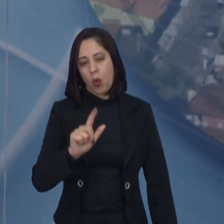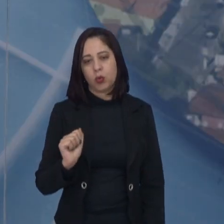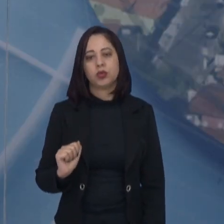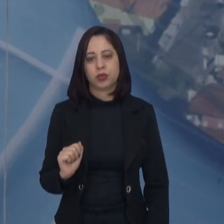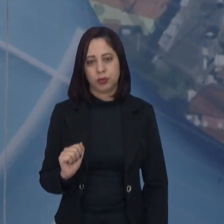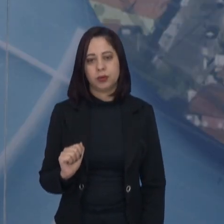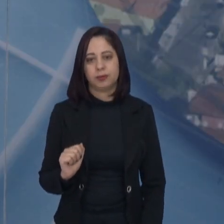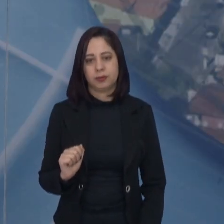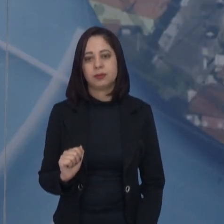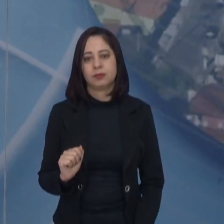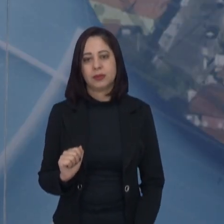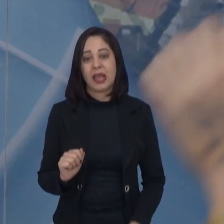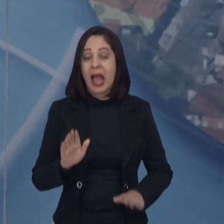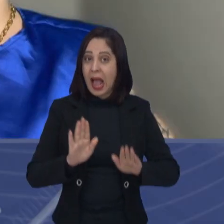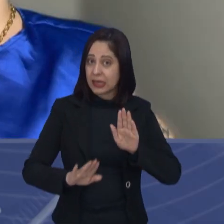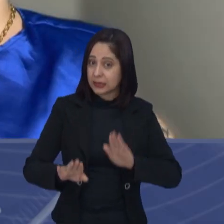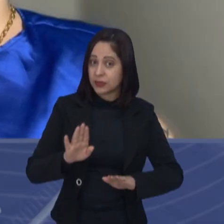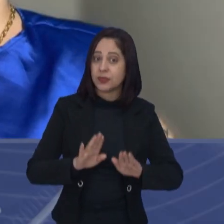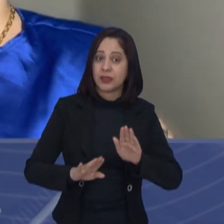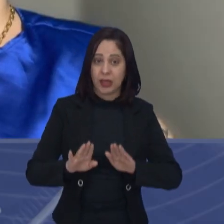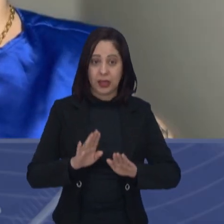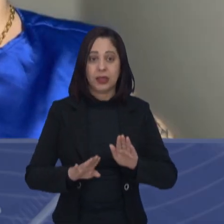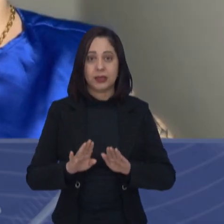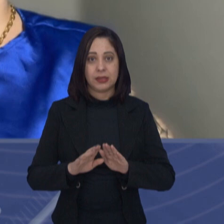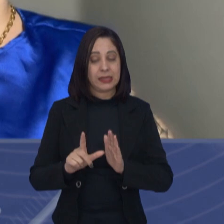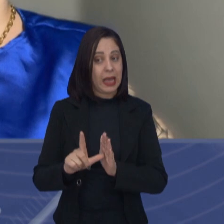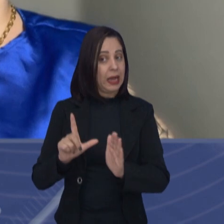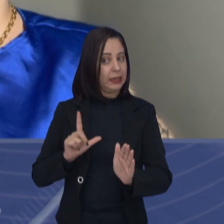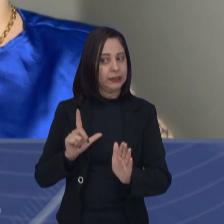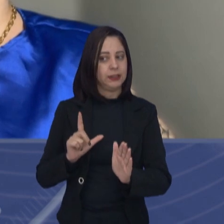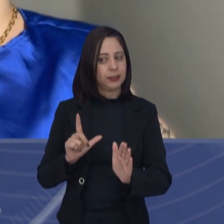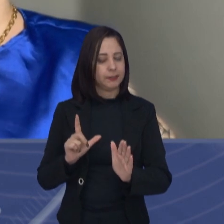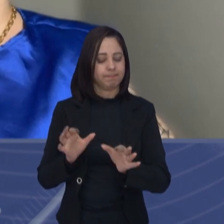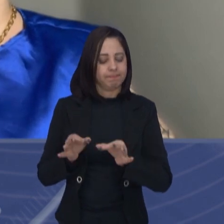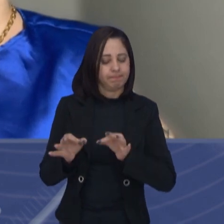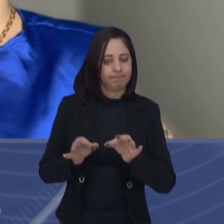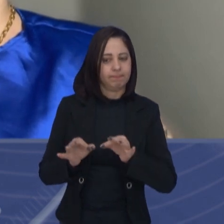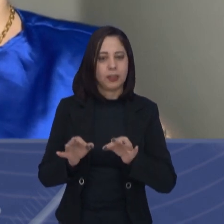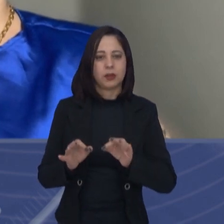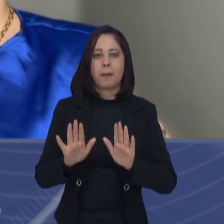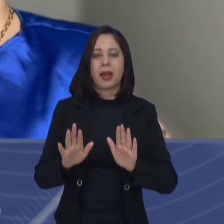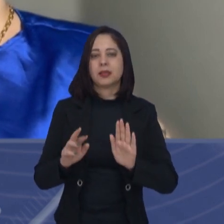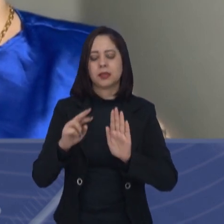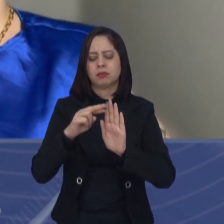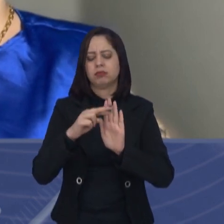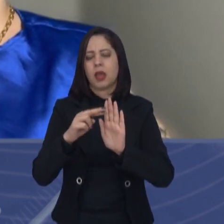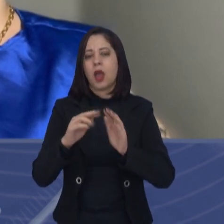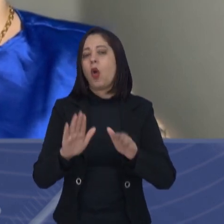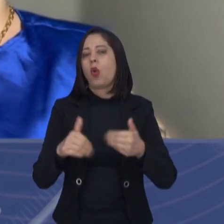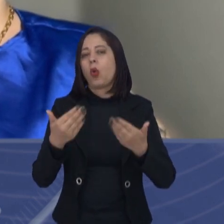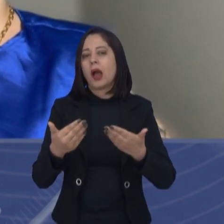é possível plenamente você ali se precaver daquilo, mas quais outras medidas assim que o